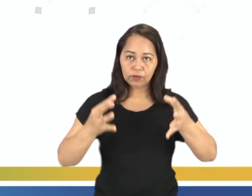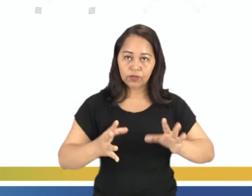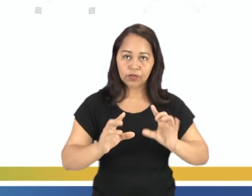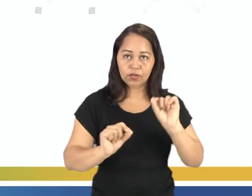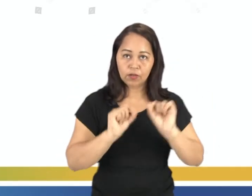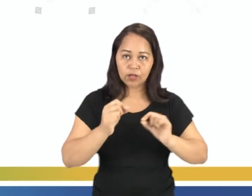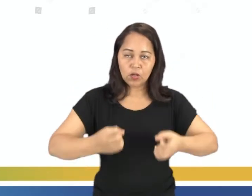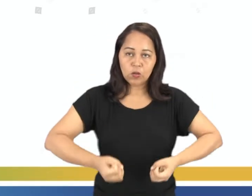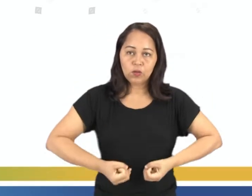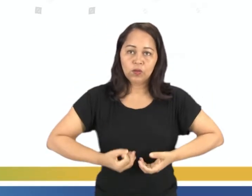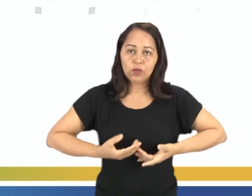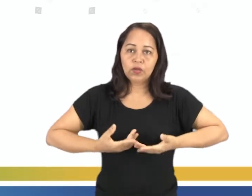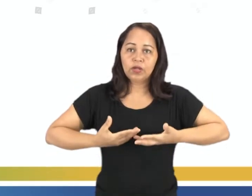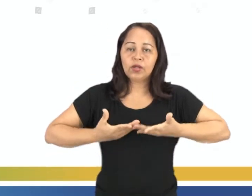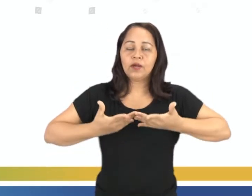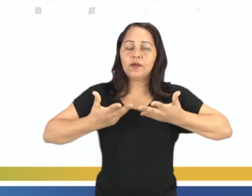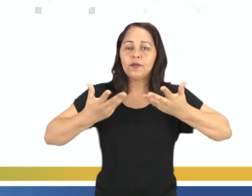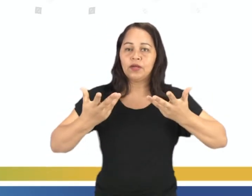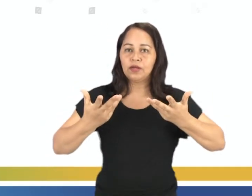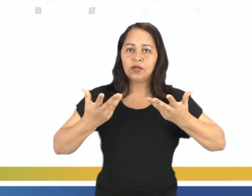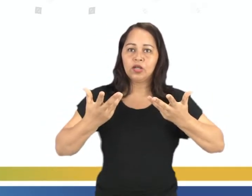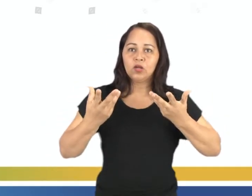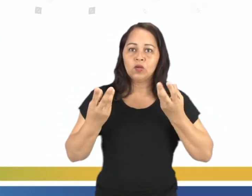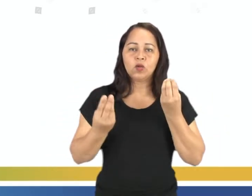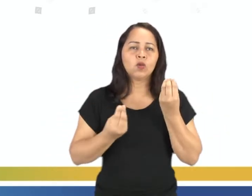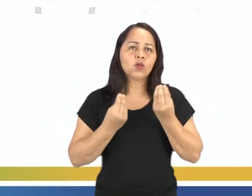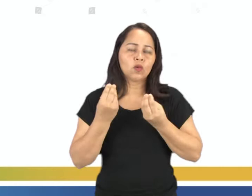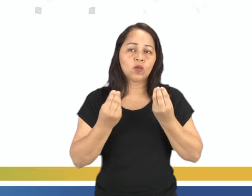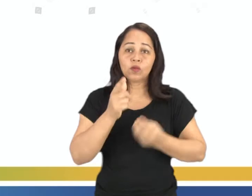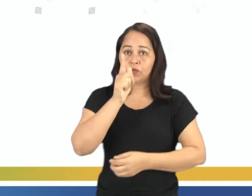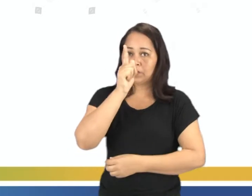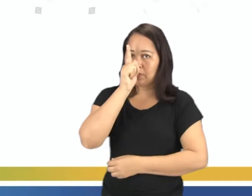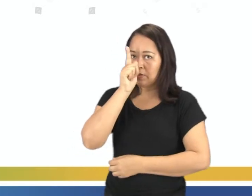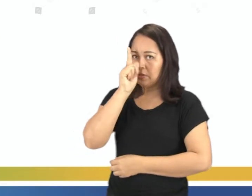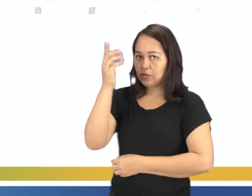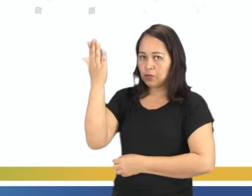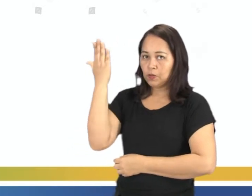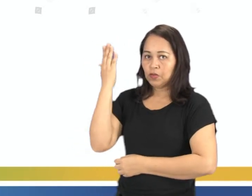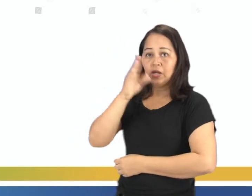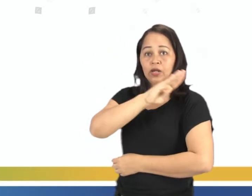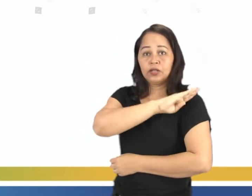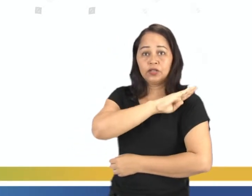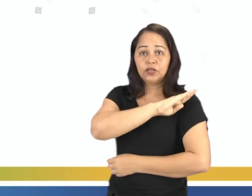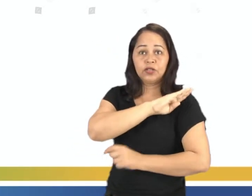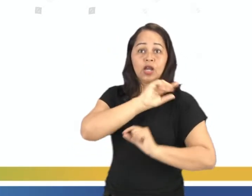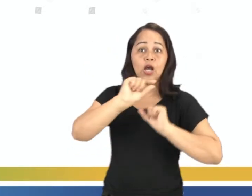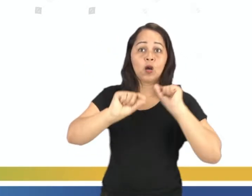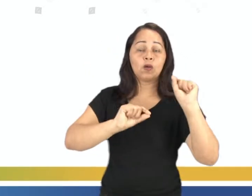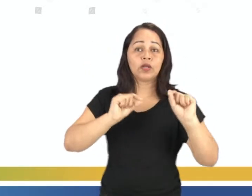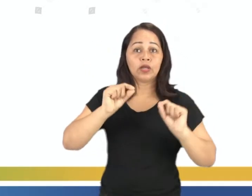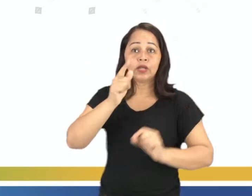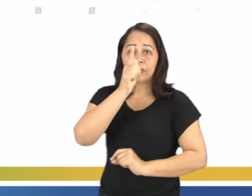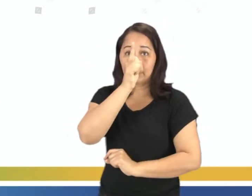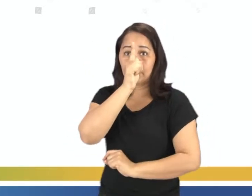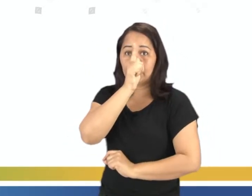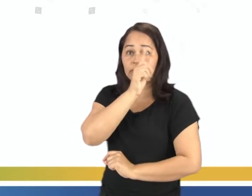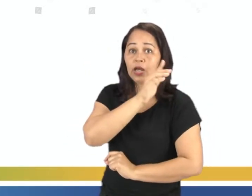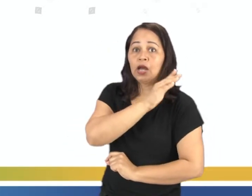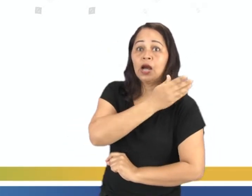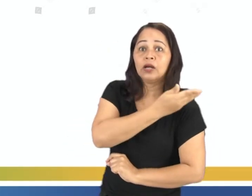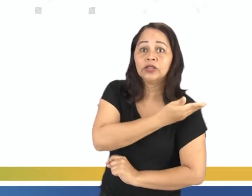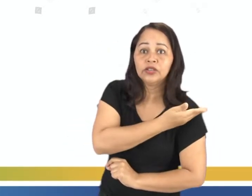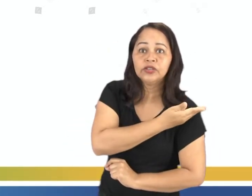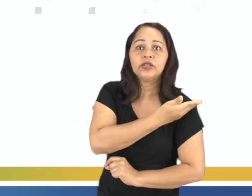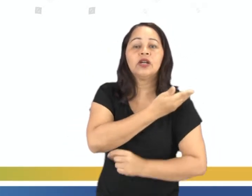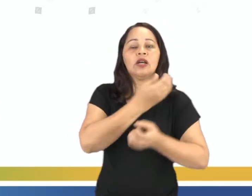de poema. Certo? Então, lá na Grécia Antiga, quem predominava na escrita era o poema, era essa forma predominante, tá?